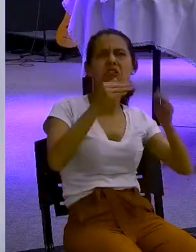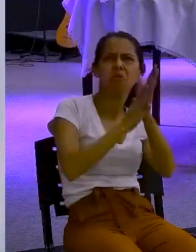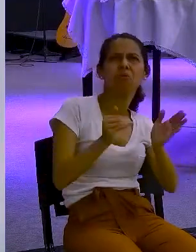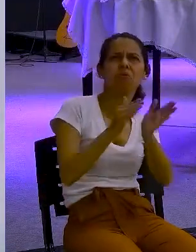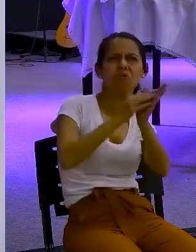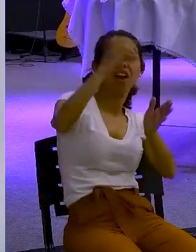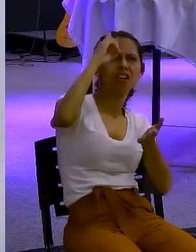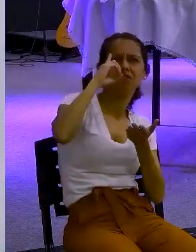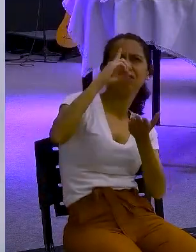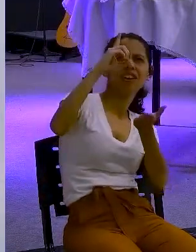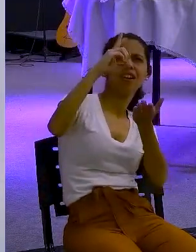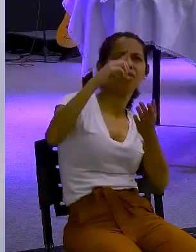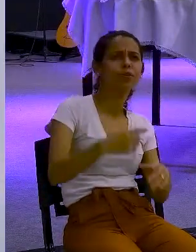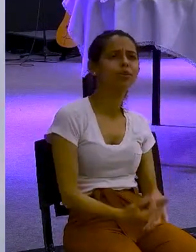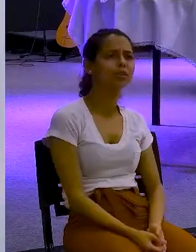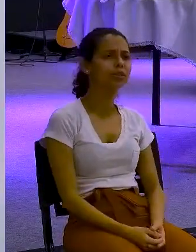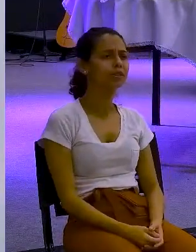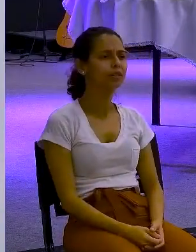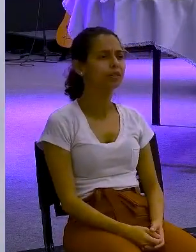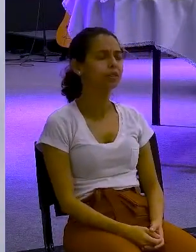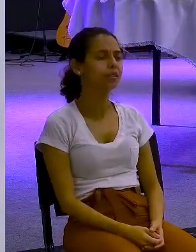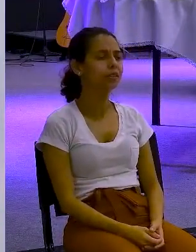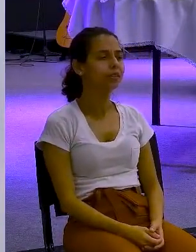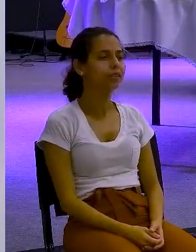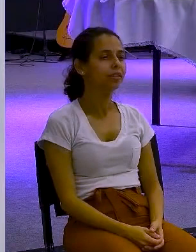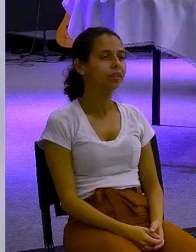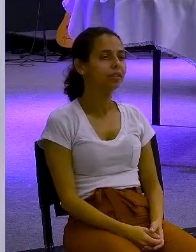seja Deus.